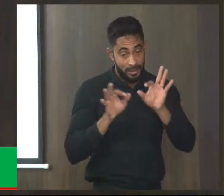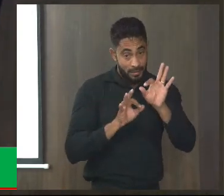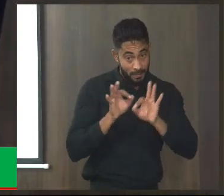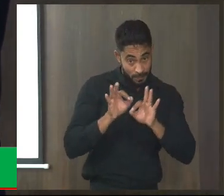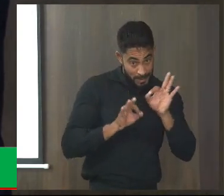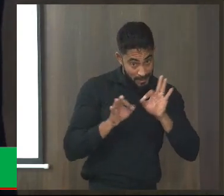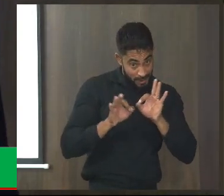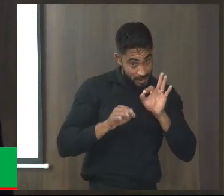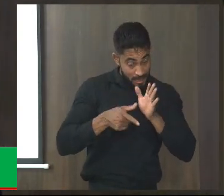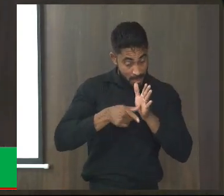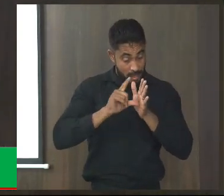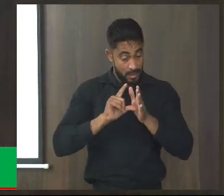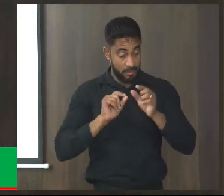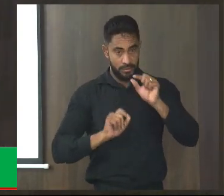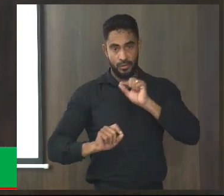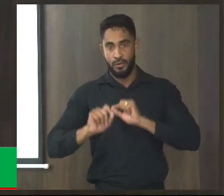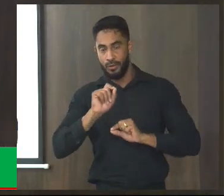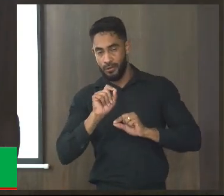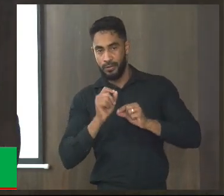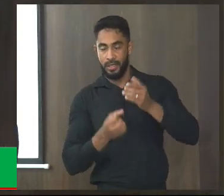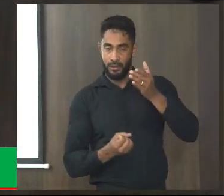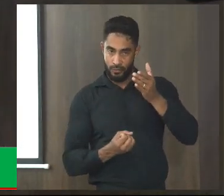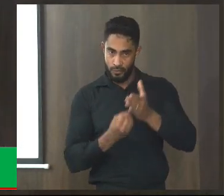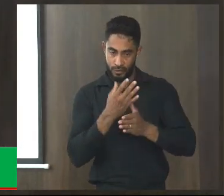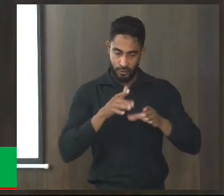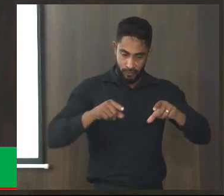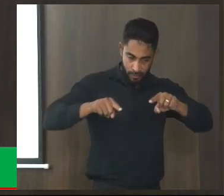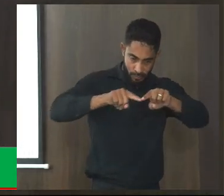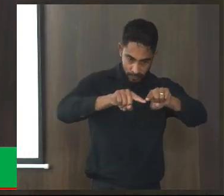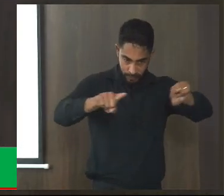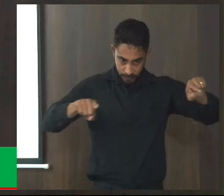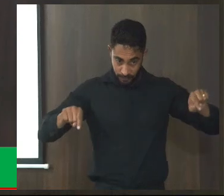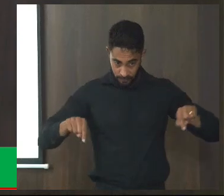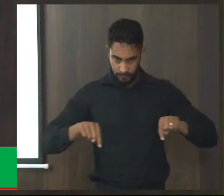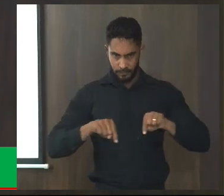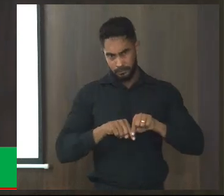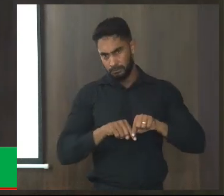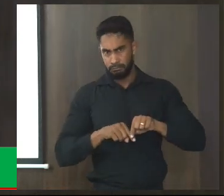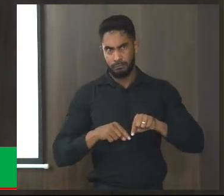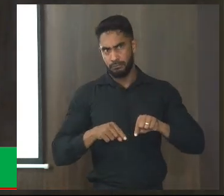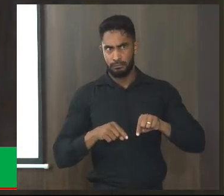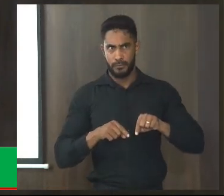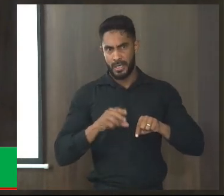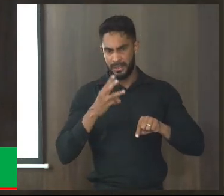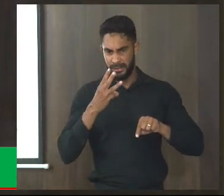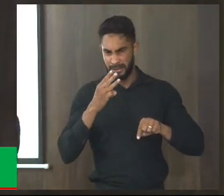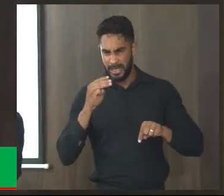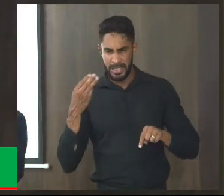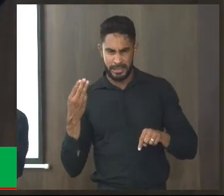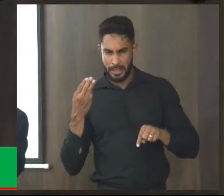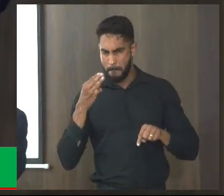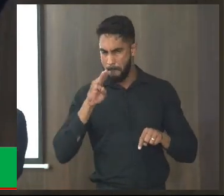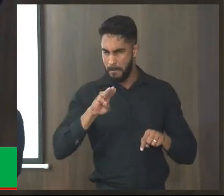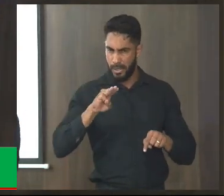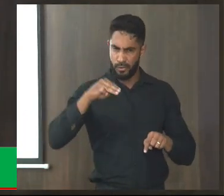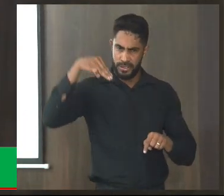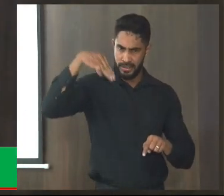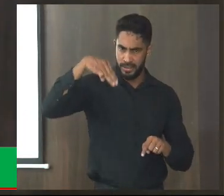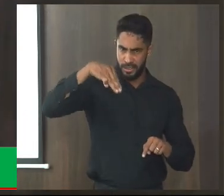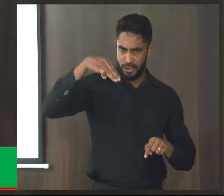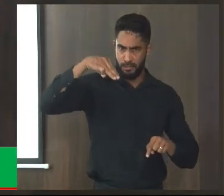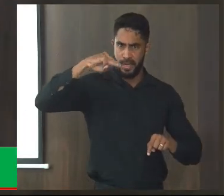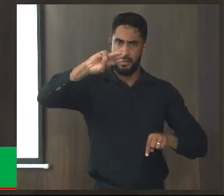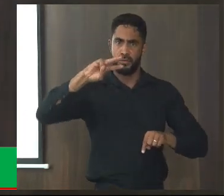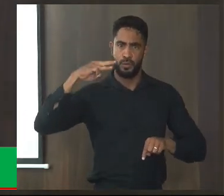planejado anteriormente? Eles construíram uma barragem lá de quase, não sei se não me engano, 3 milhões ou 4 milhões de metros cúbicos de água,